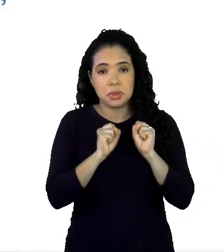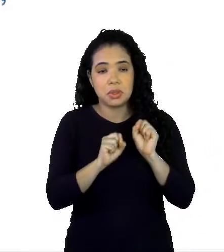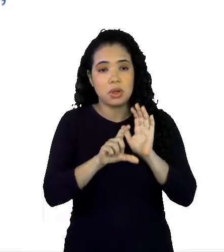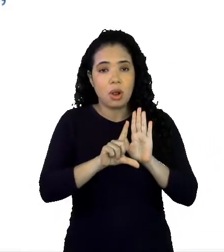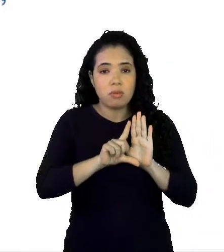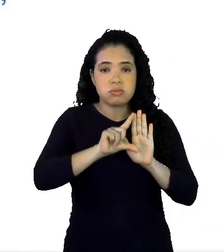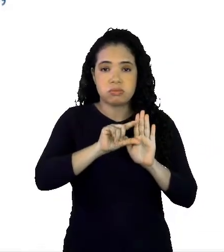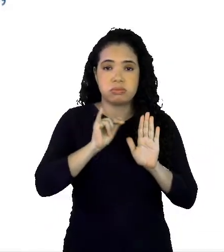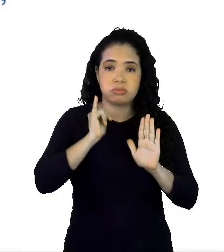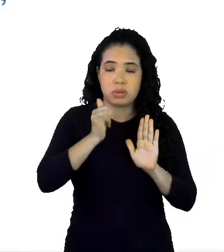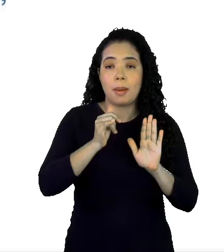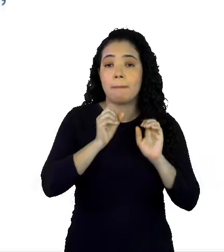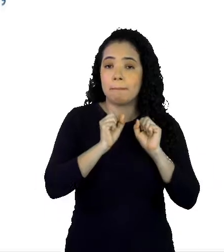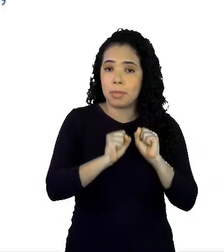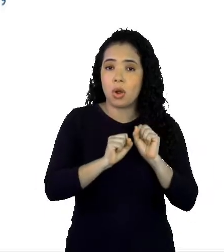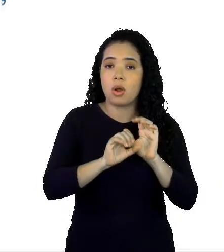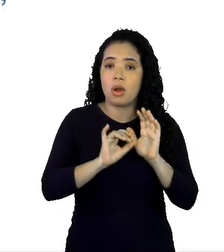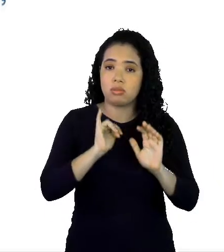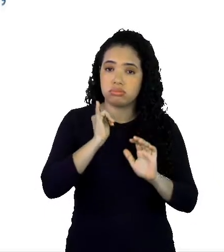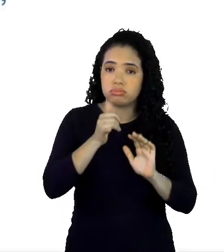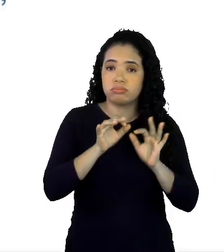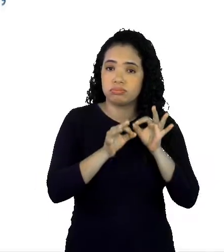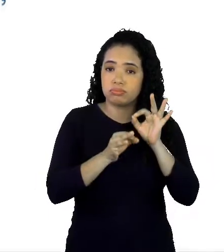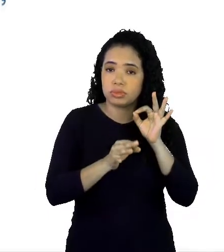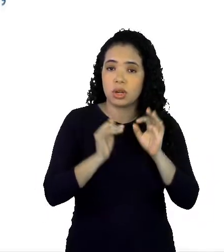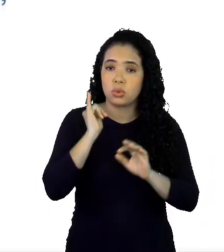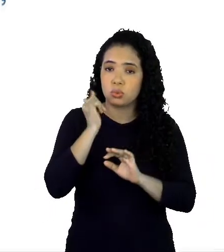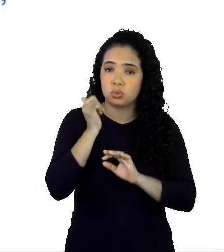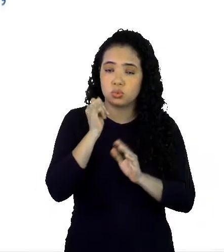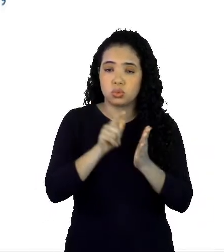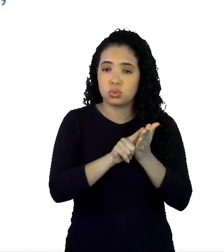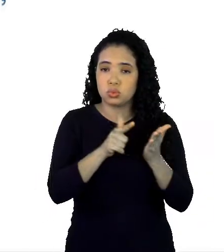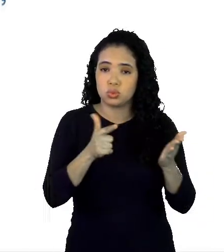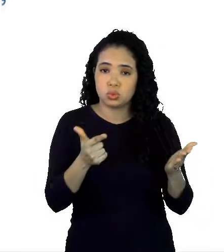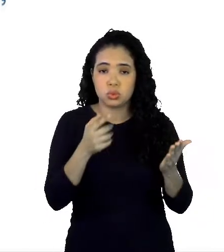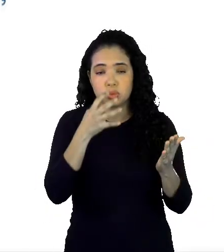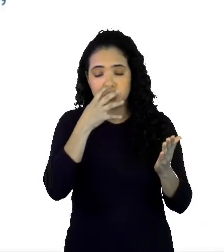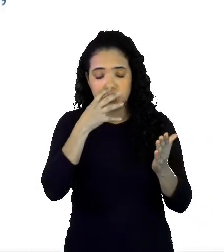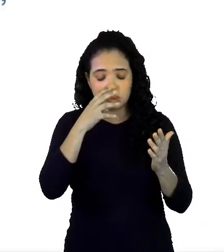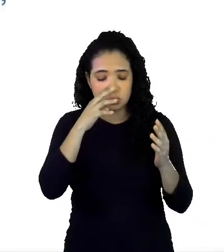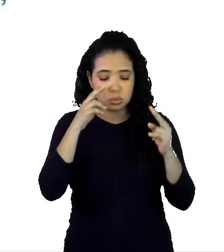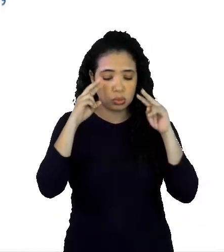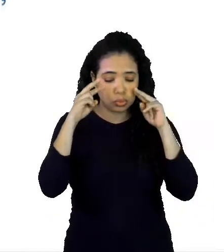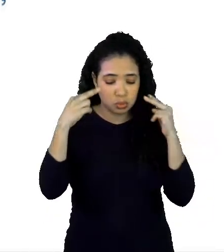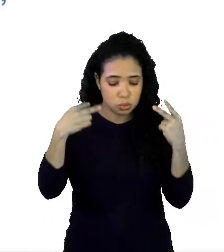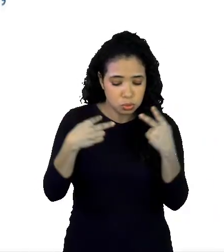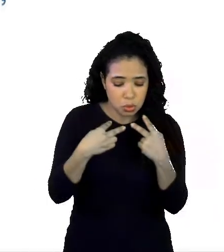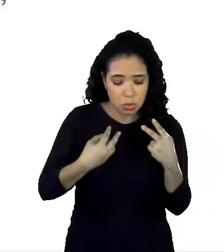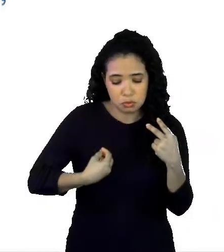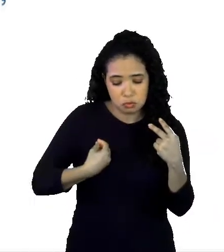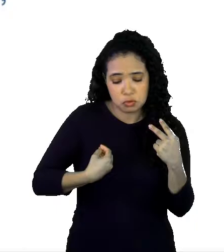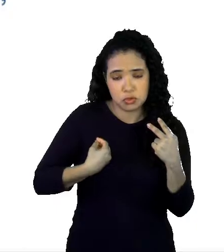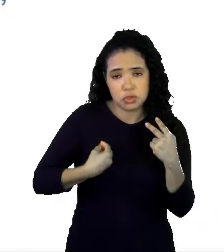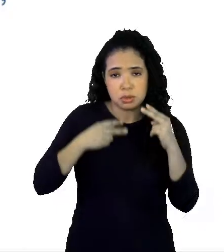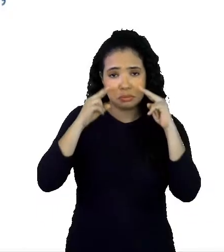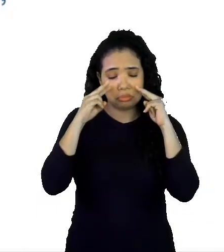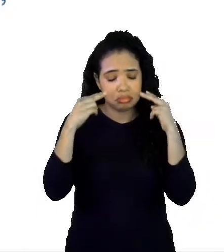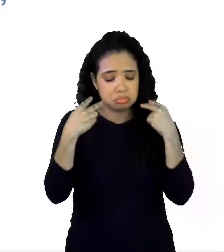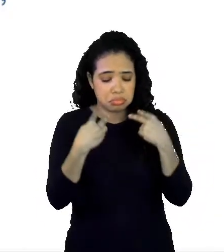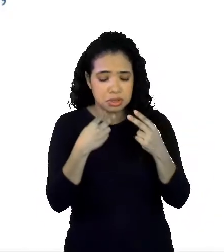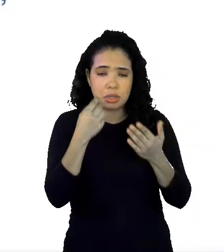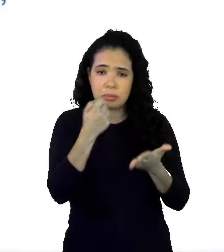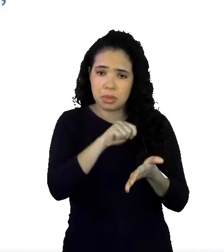Contos maiores, notícias de jornal, a observação da própria vida, mas, sobretudo, a leitura,